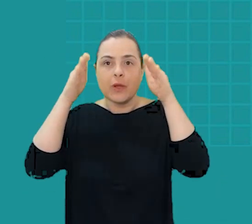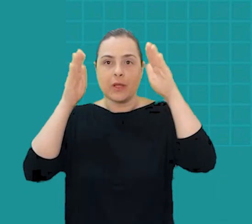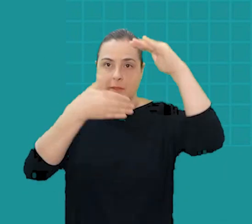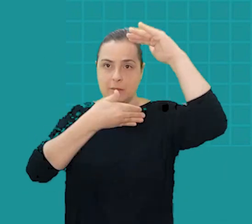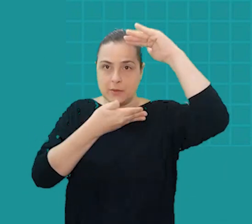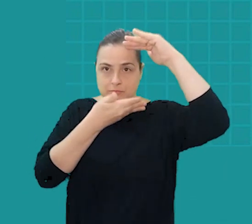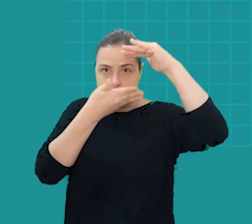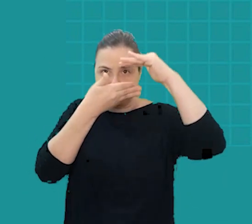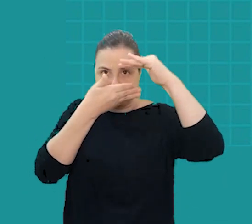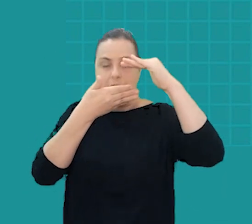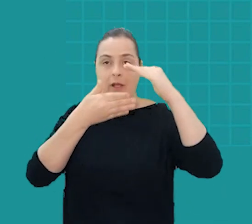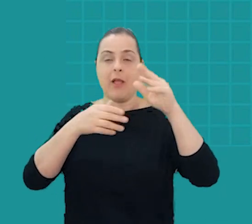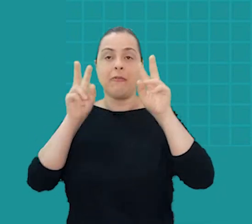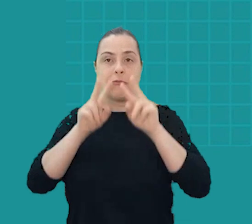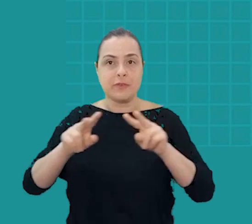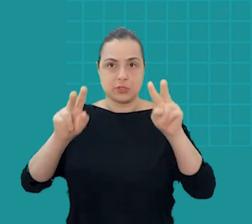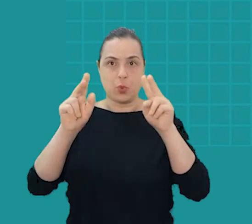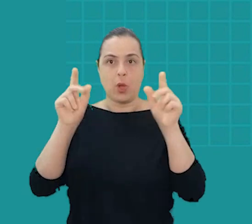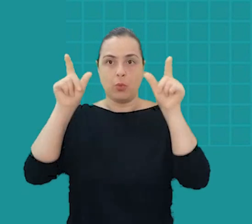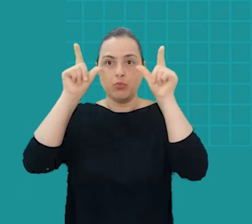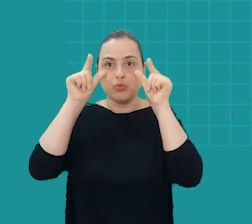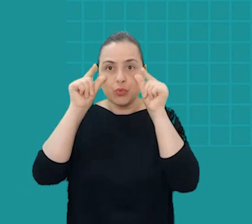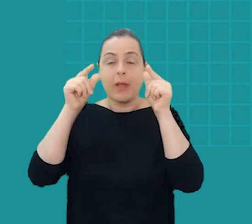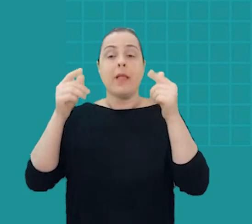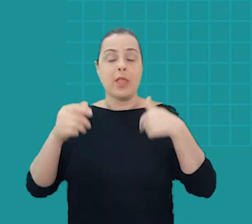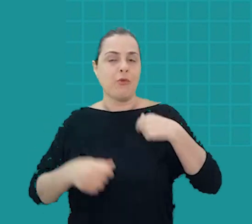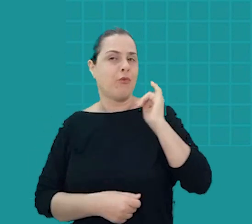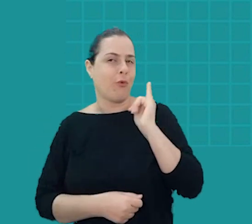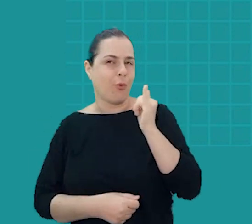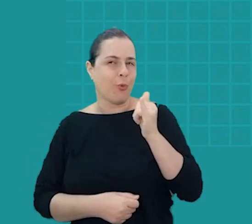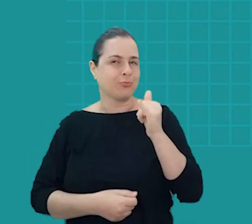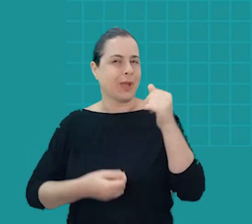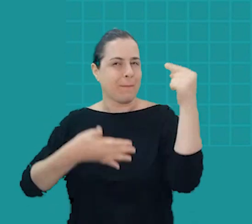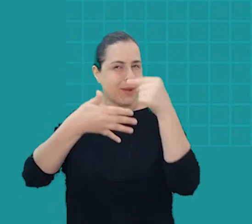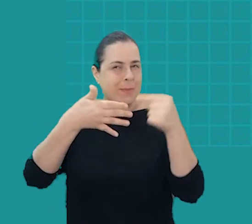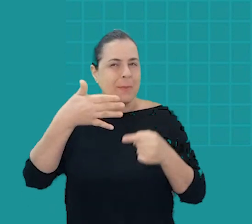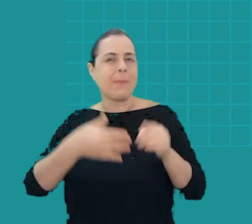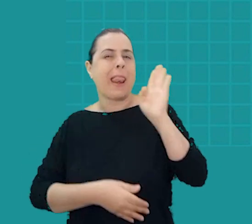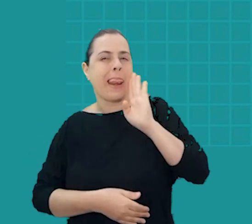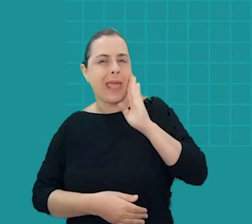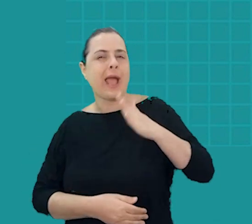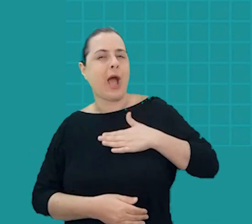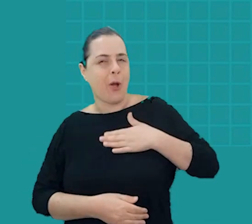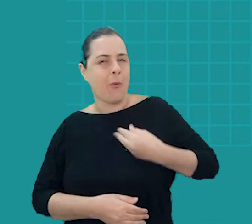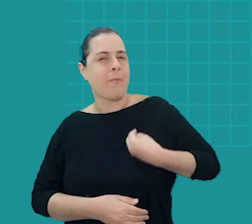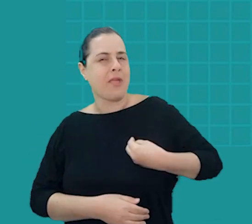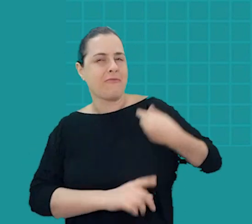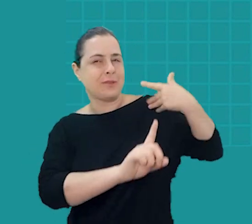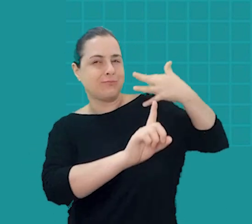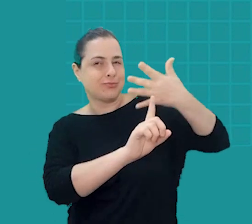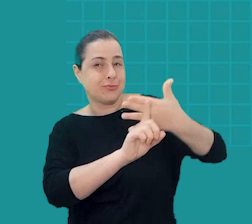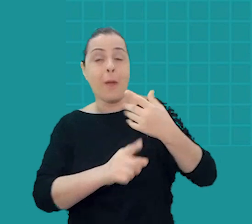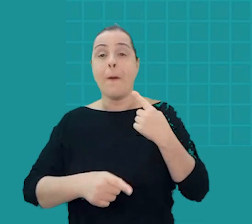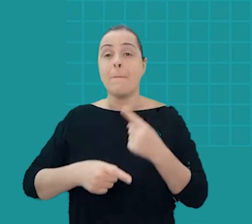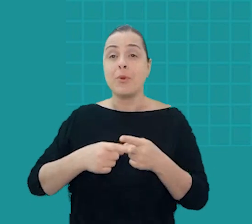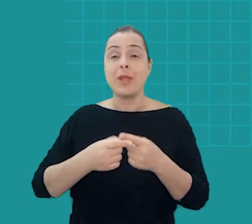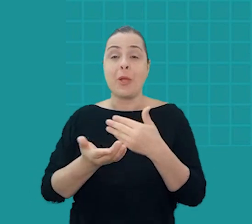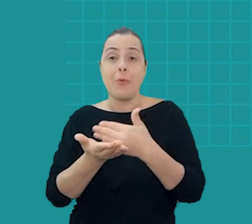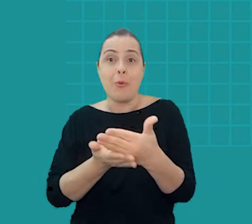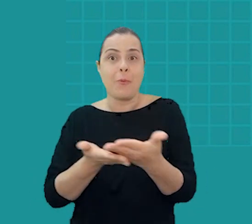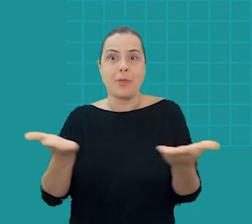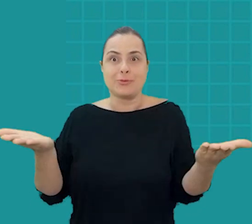alguns pontos legais na minha trajetória, até porque toda essa trajetória deu início ao que eu